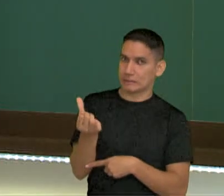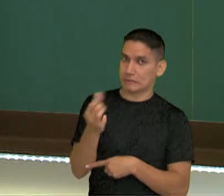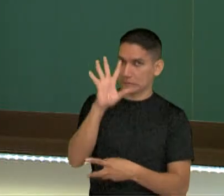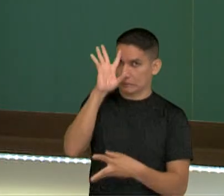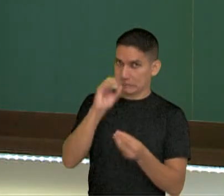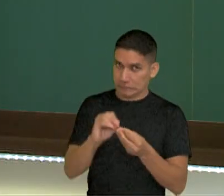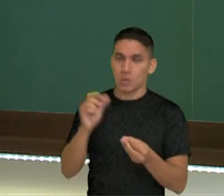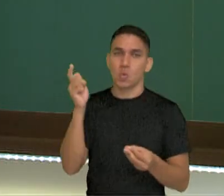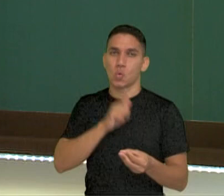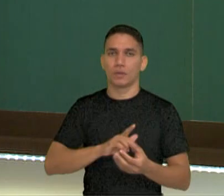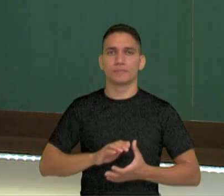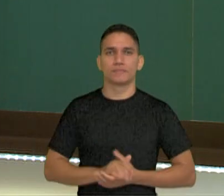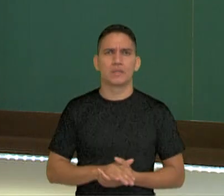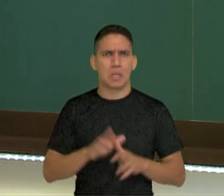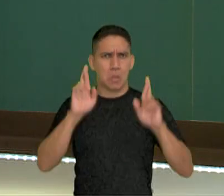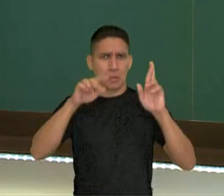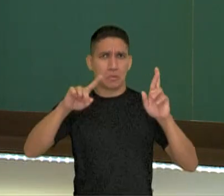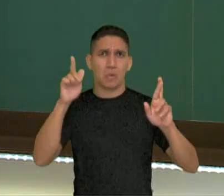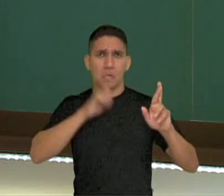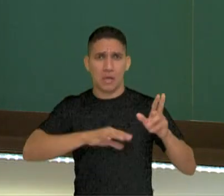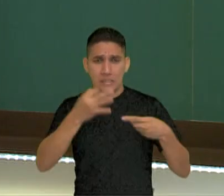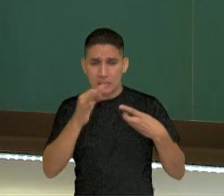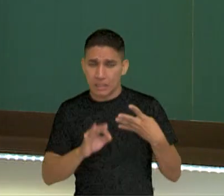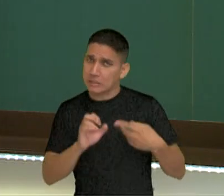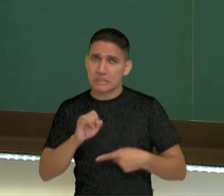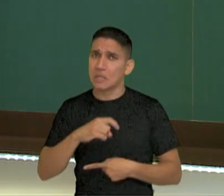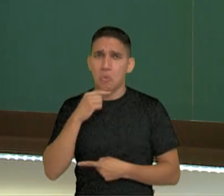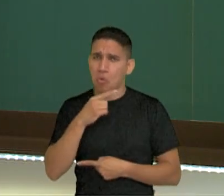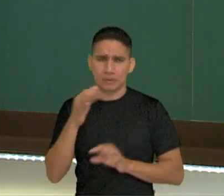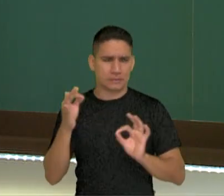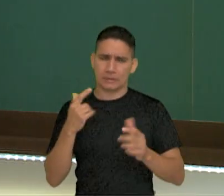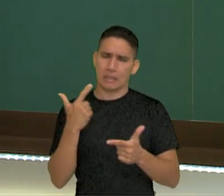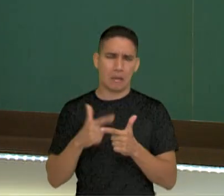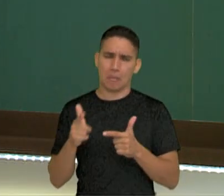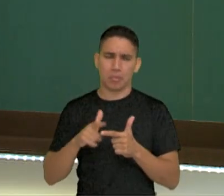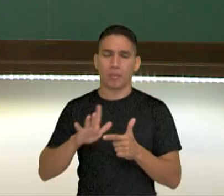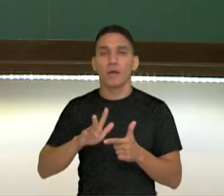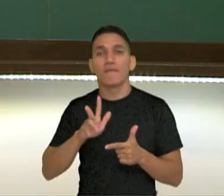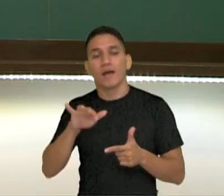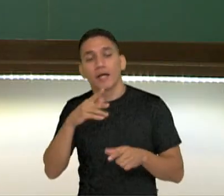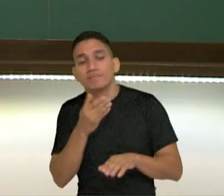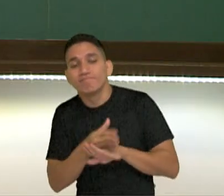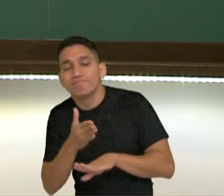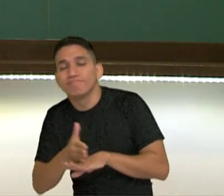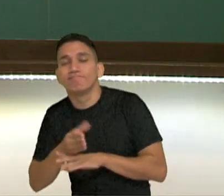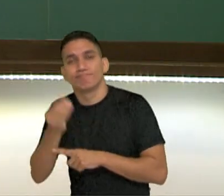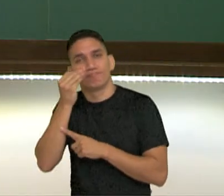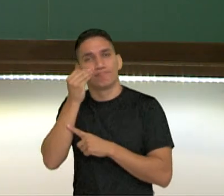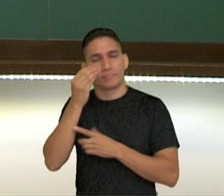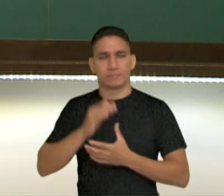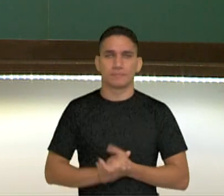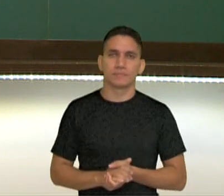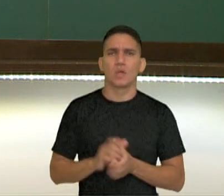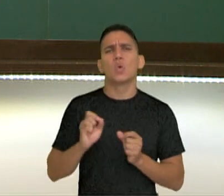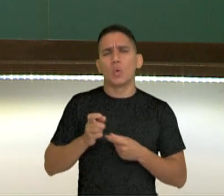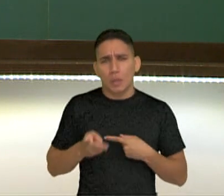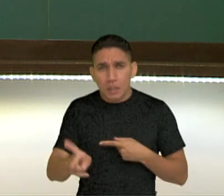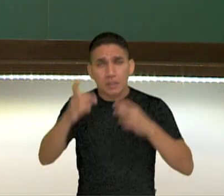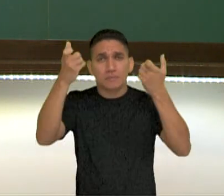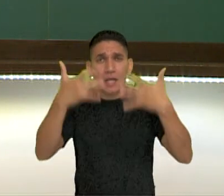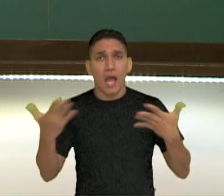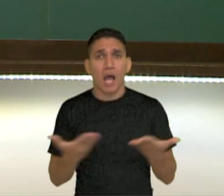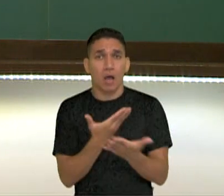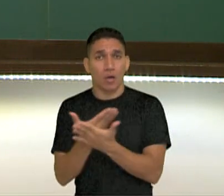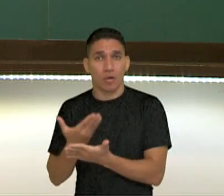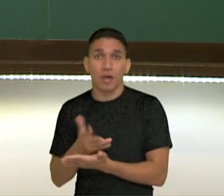tenha conseguido. Mas se não conseguir, não tem problema, tem que ir tentando mesmo. O que a gente vai fazer na aula de hoje? A gente vai continuar falando sobre a